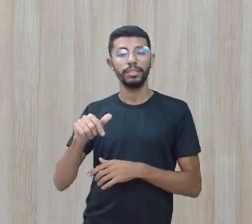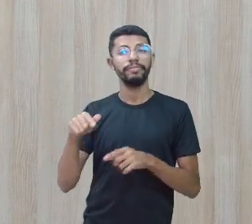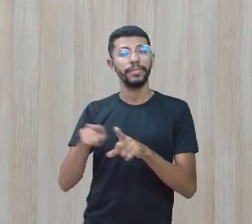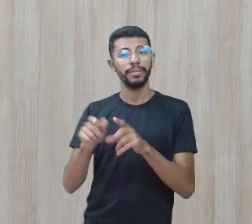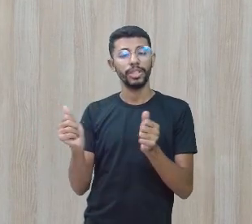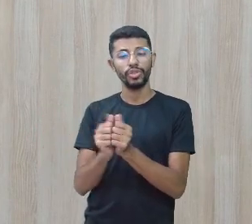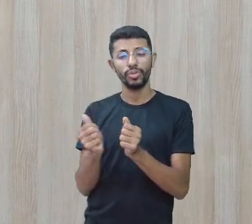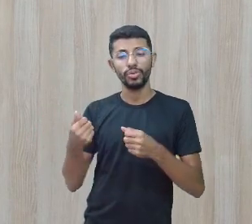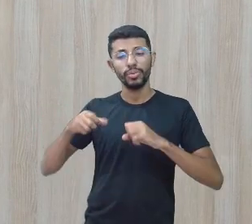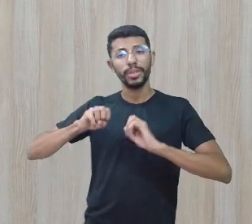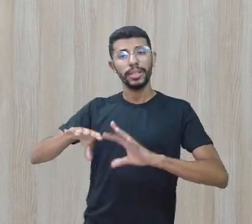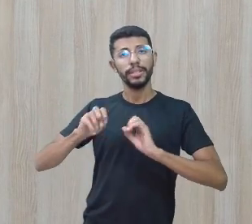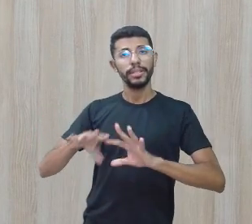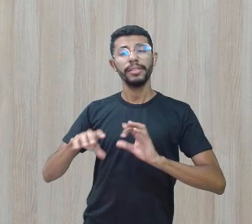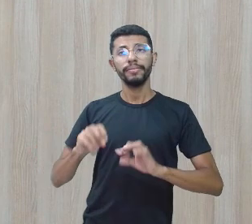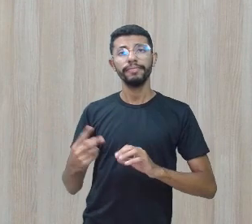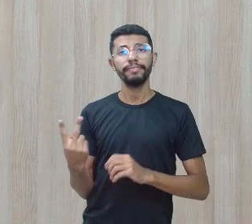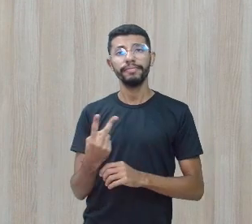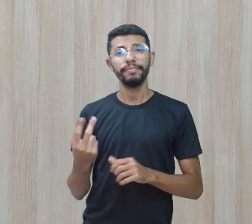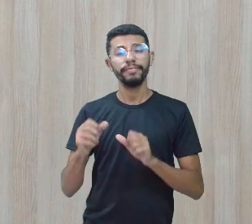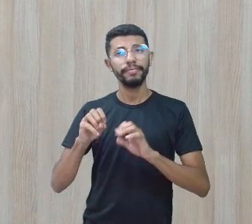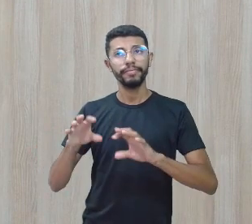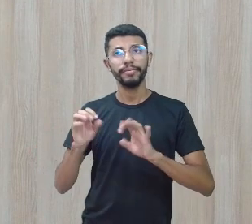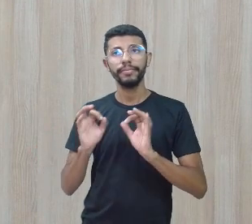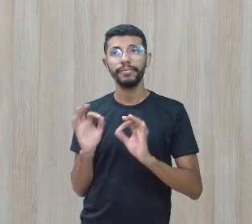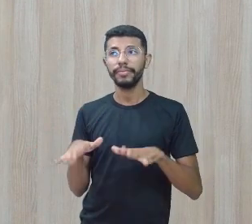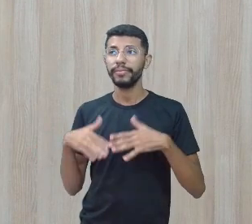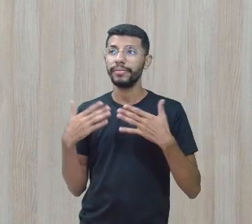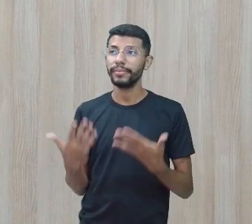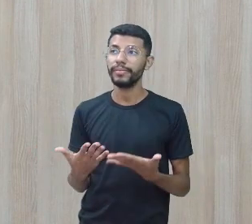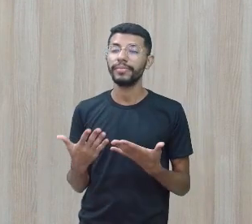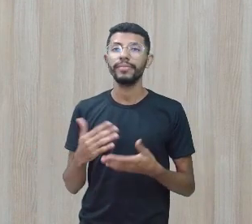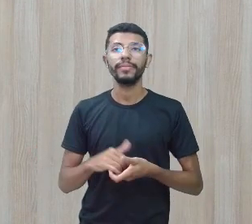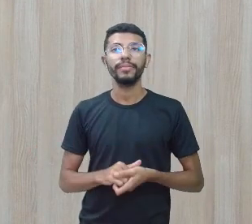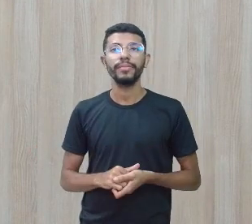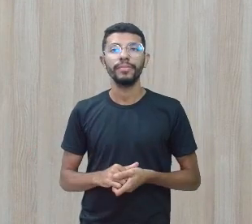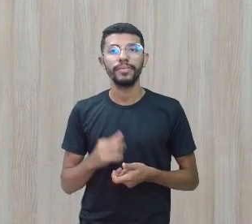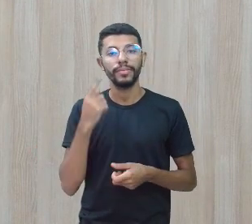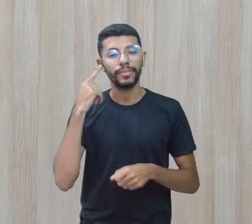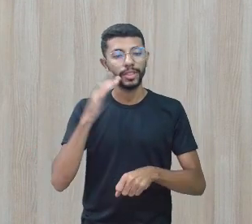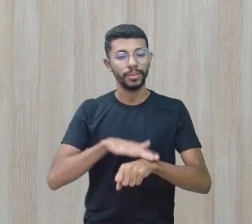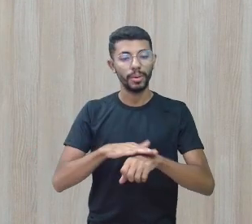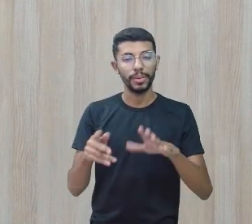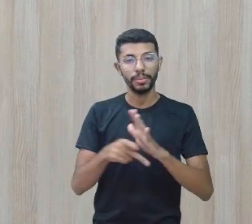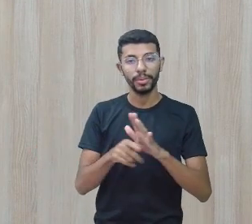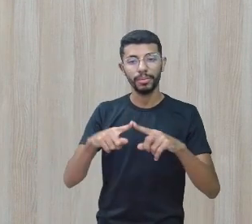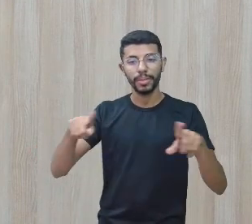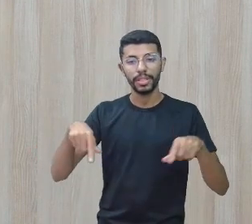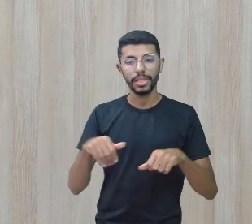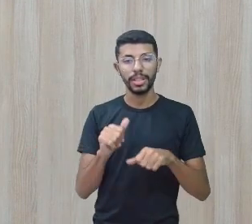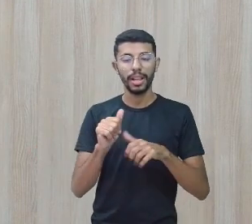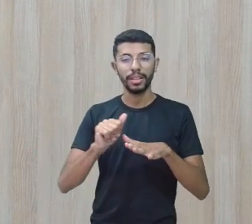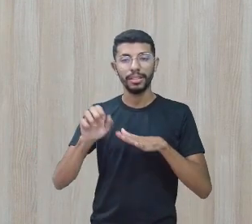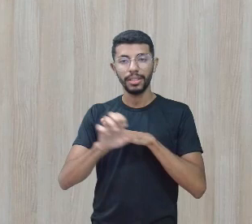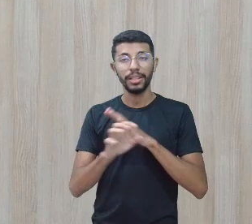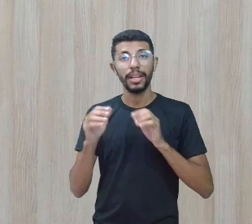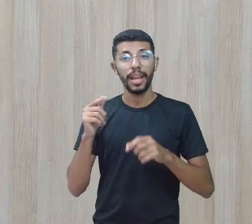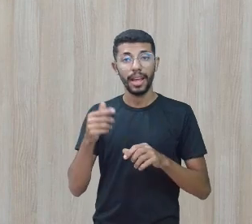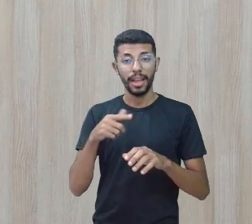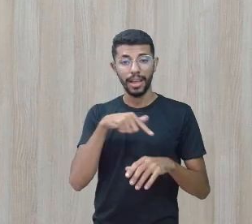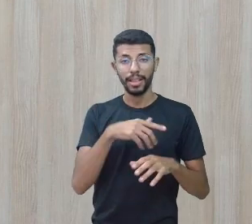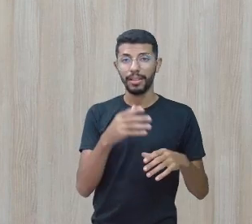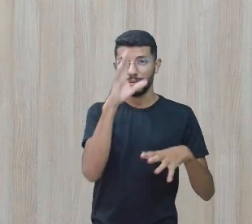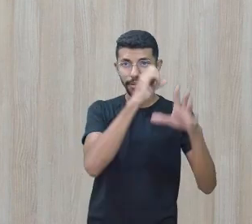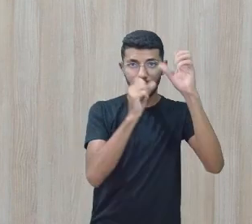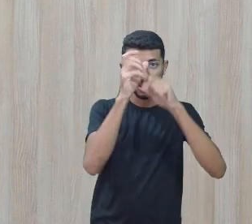ele, dentro da sala que ele está inserido. Veja, no momento da sala de recurso ele era o aprendiz, no momento da